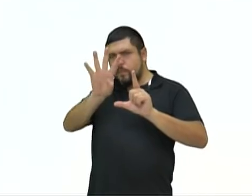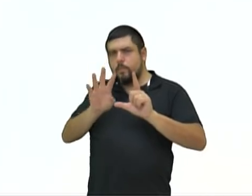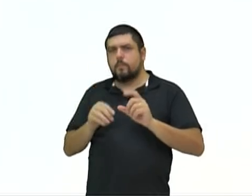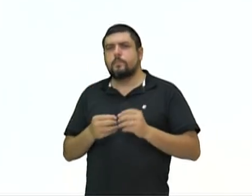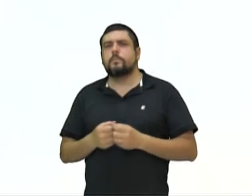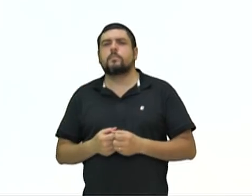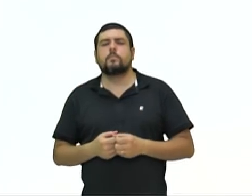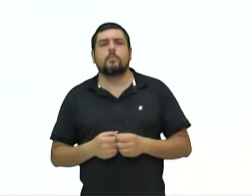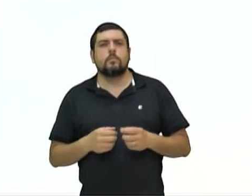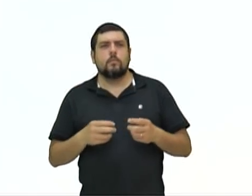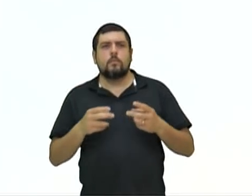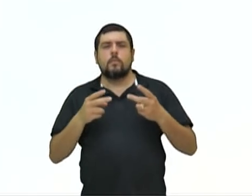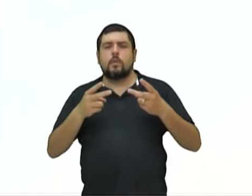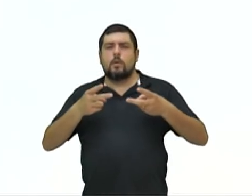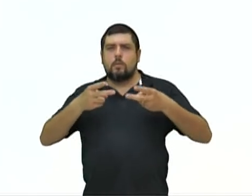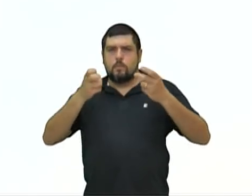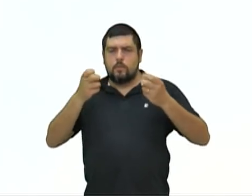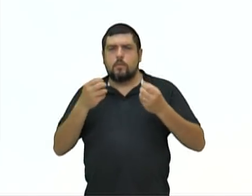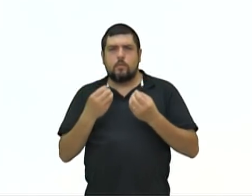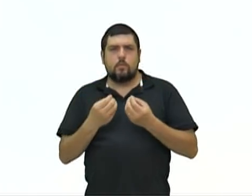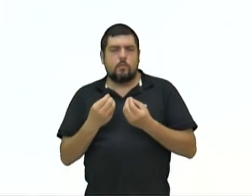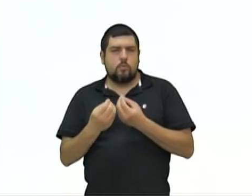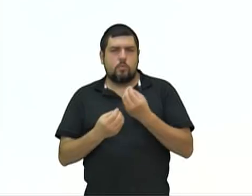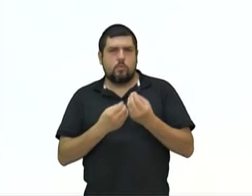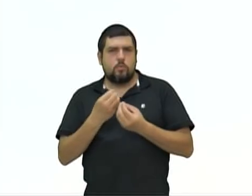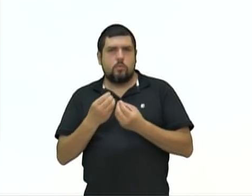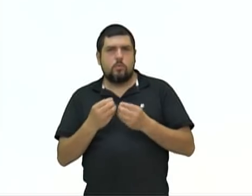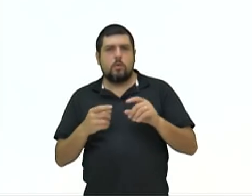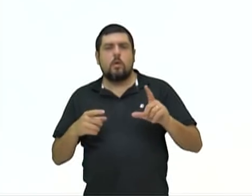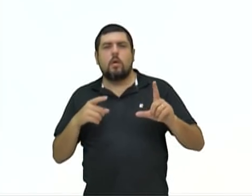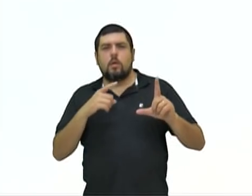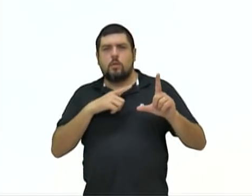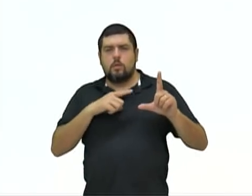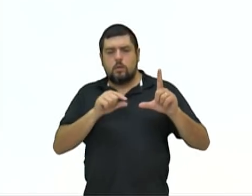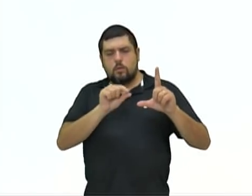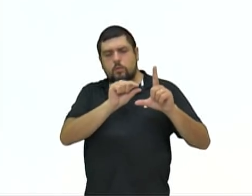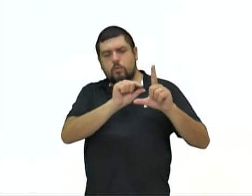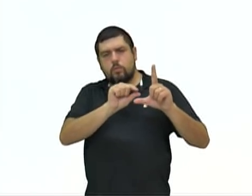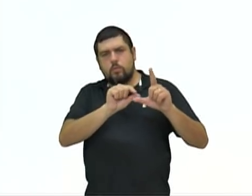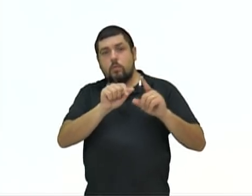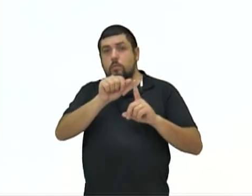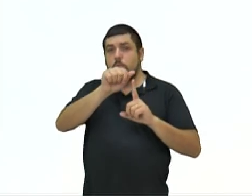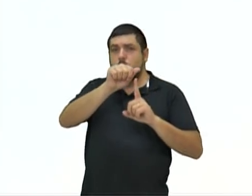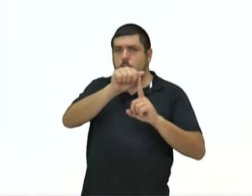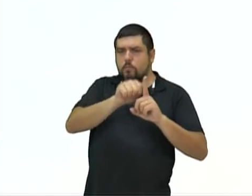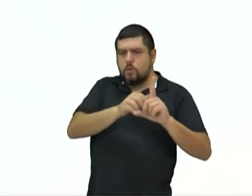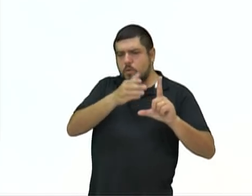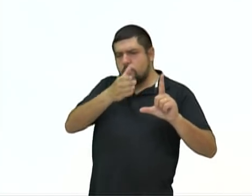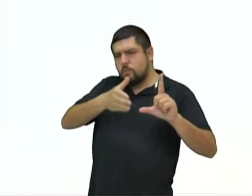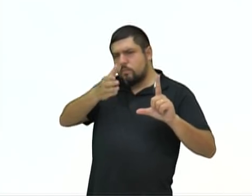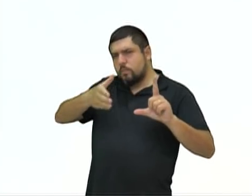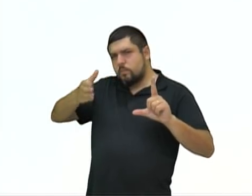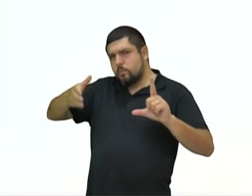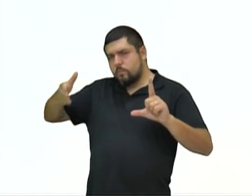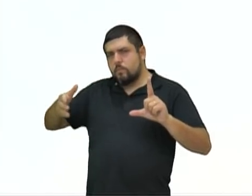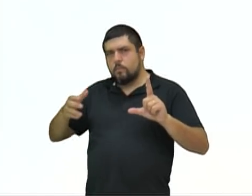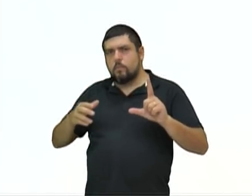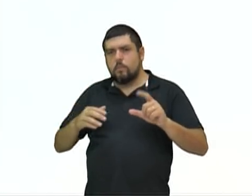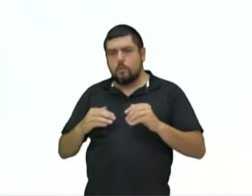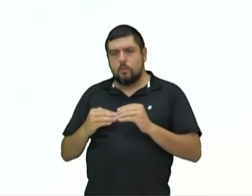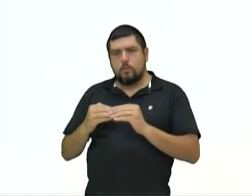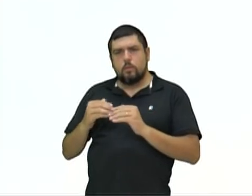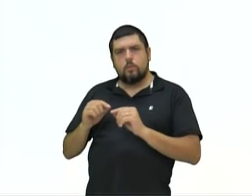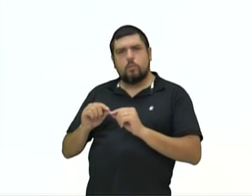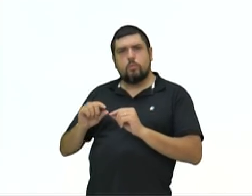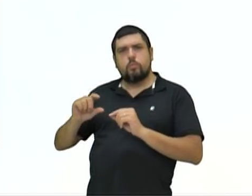só, percebam os dados aqui. Eu tenho lá, né, por mês, quanto que foi aumentando, e tenho